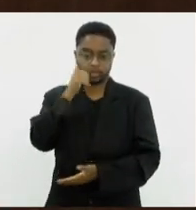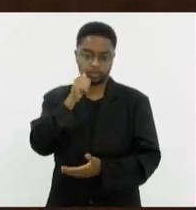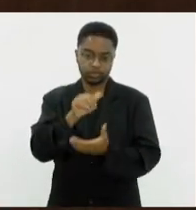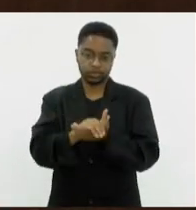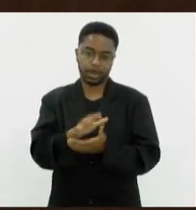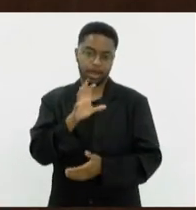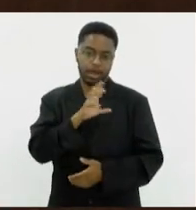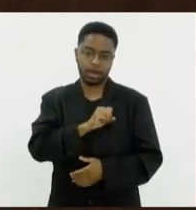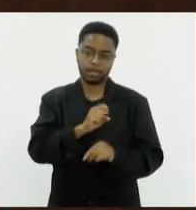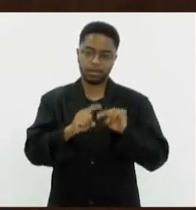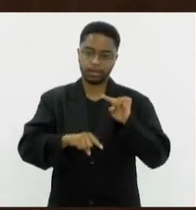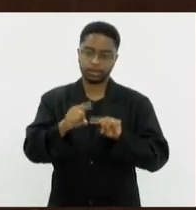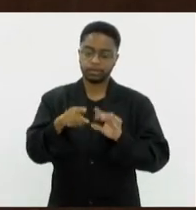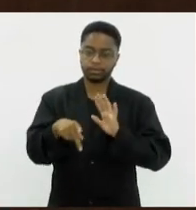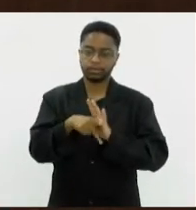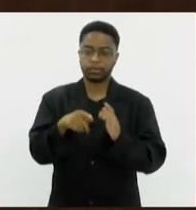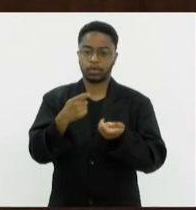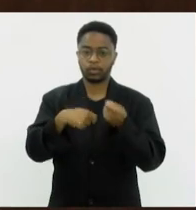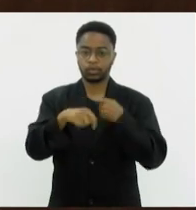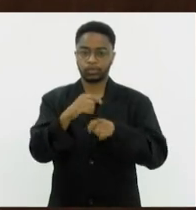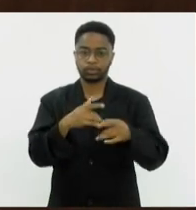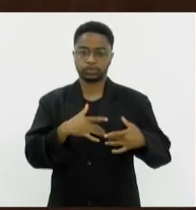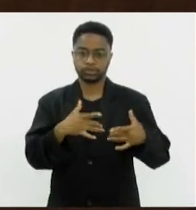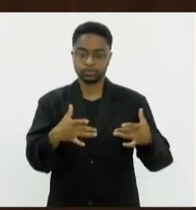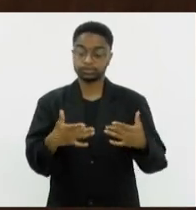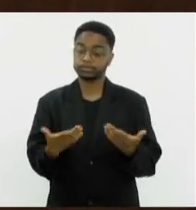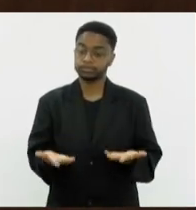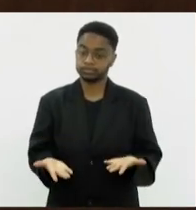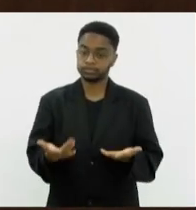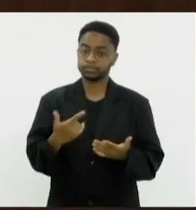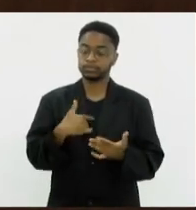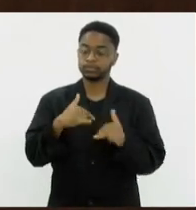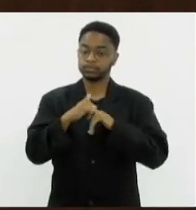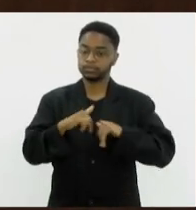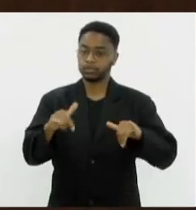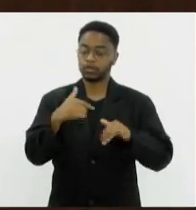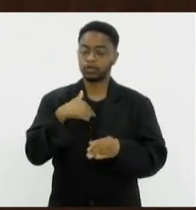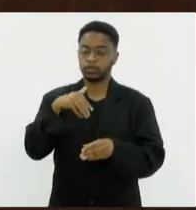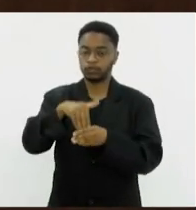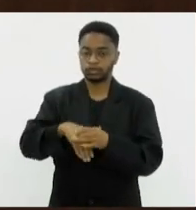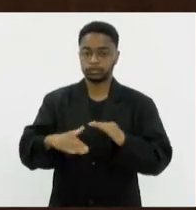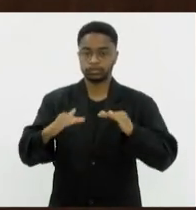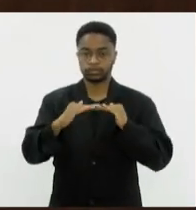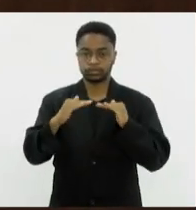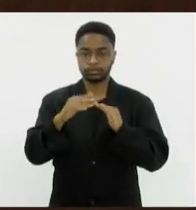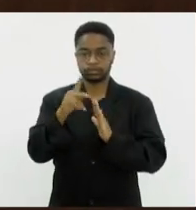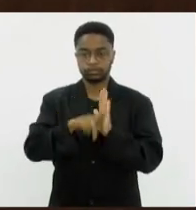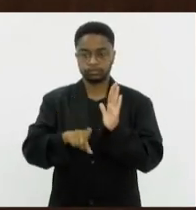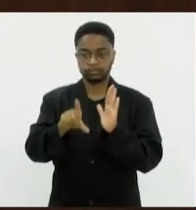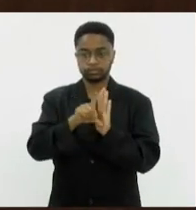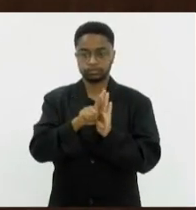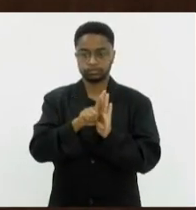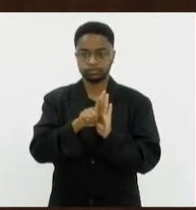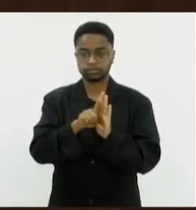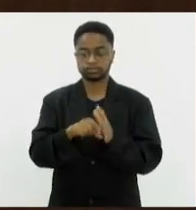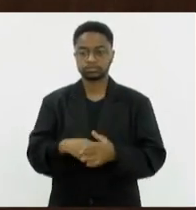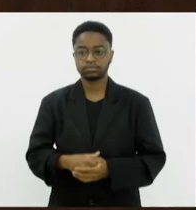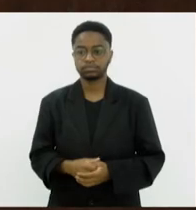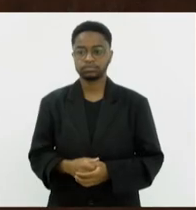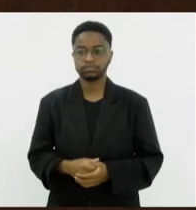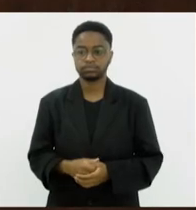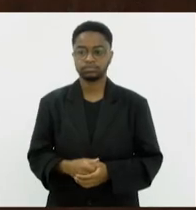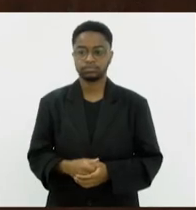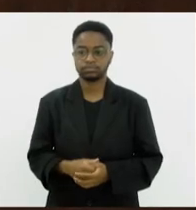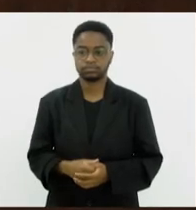os produtos da Economia Solidária. Então, para dizer que eu votei favoravelmente a esse projeto